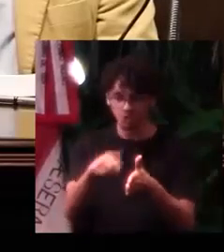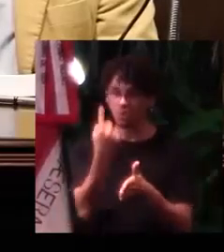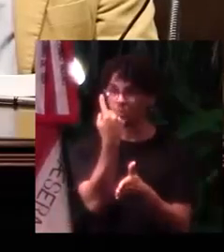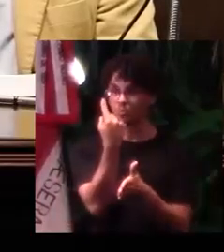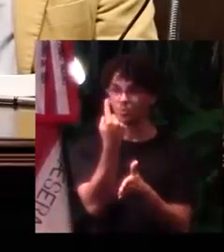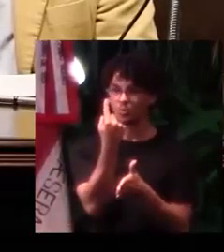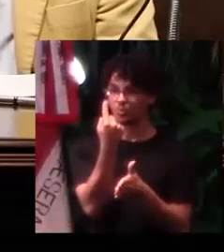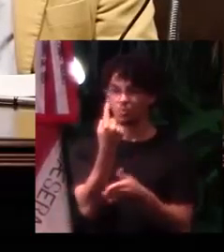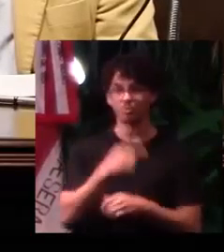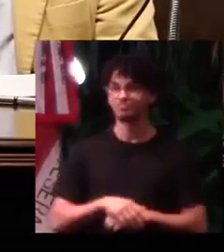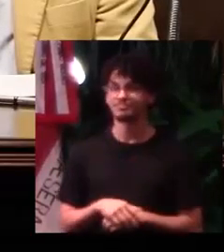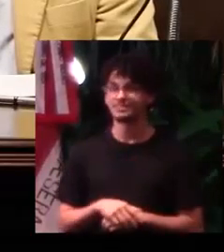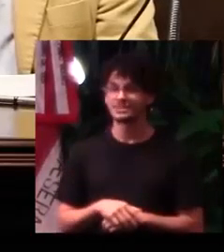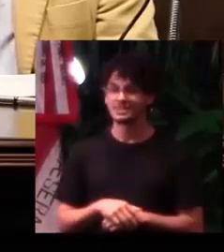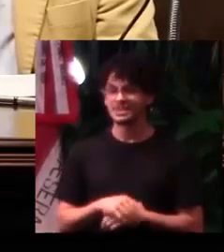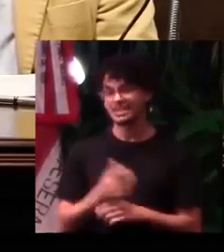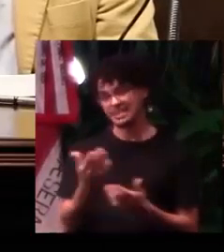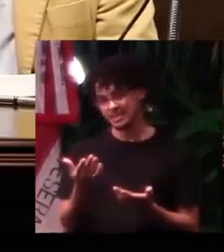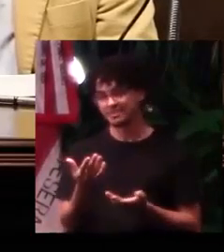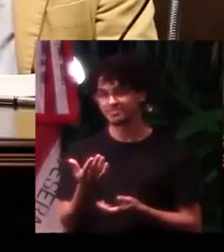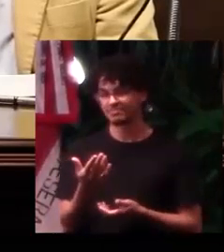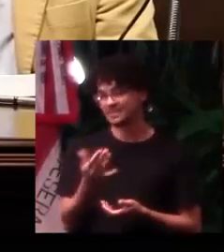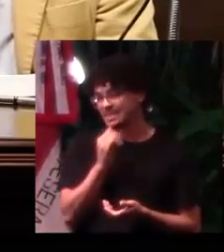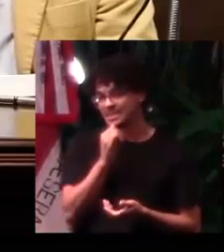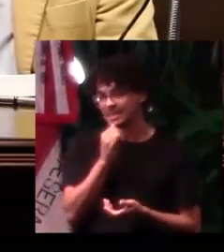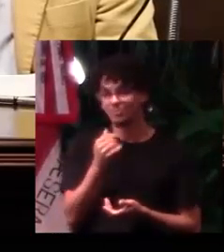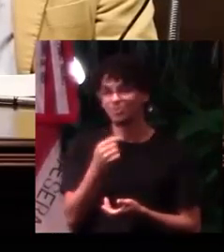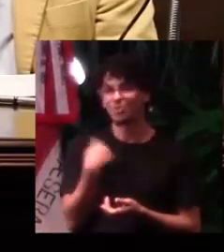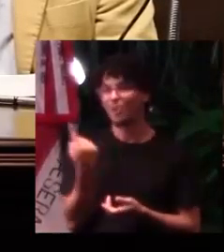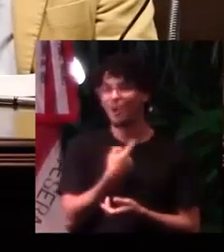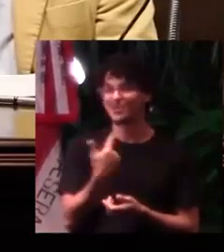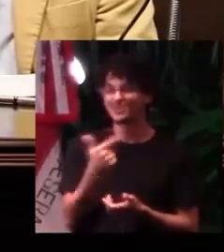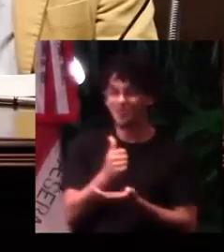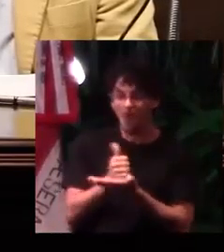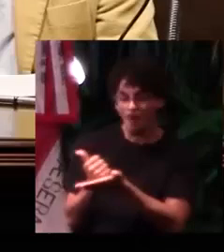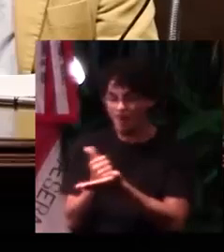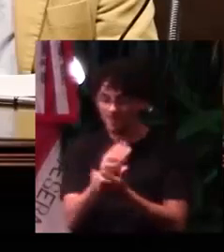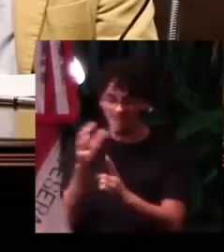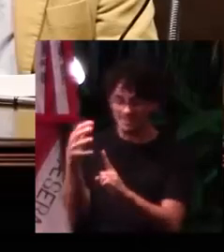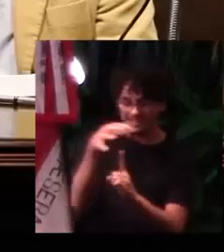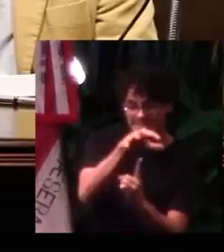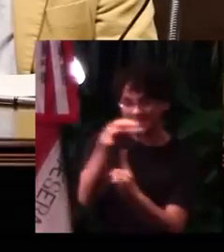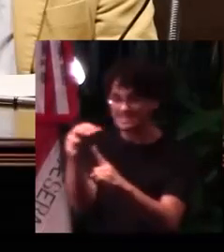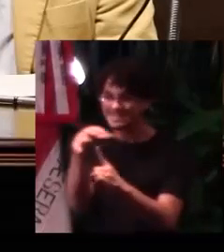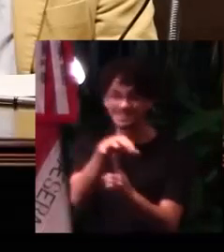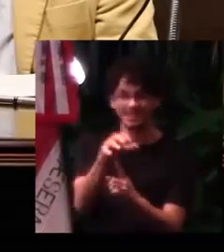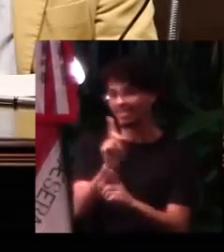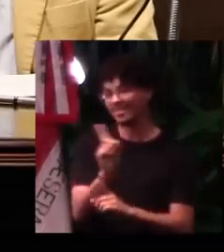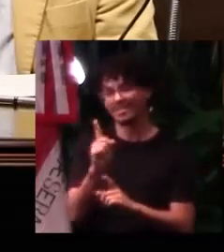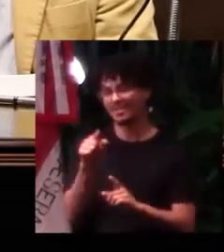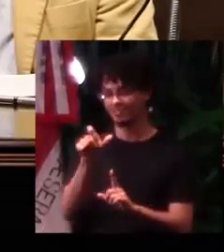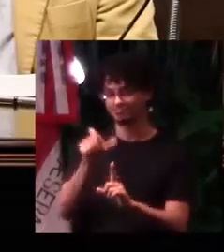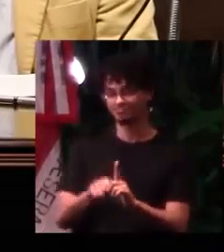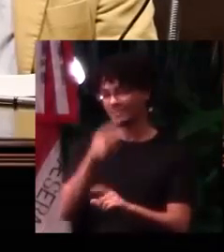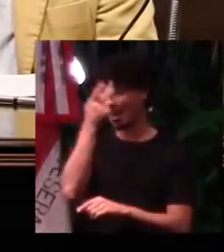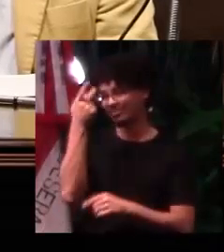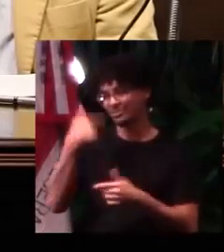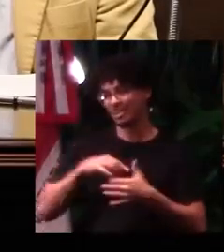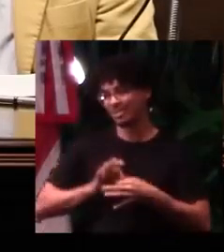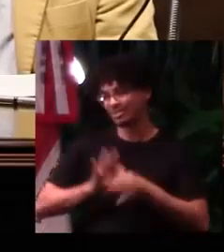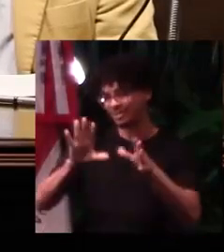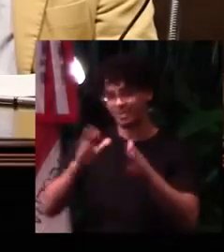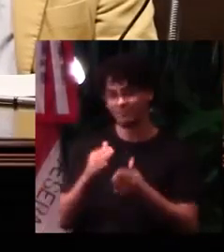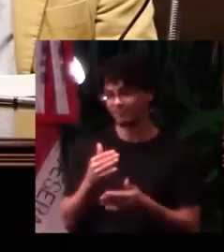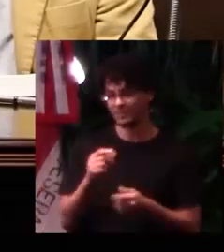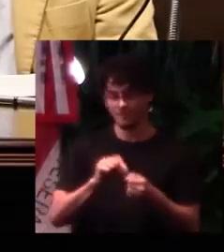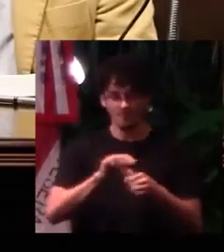coisa depois. Inclusive, a gente não controla o que que as pessoas vão fazer. As pessoas são livres para, depois de passar por um